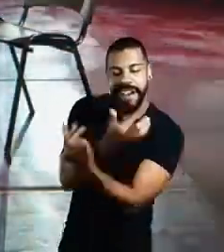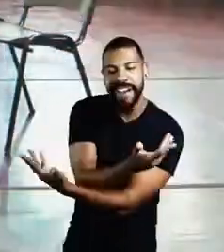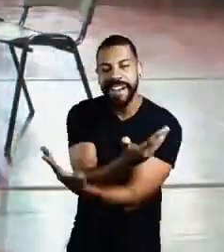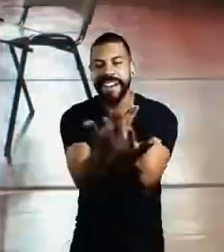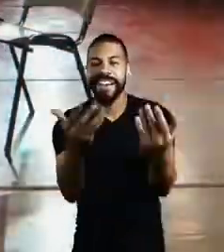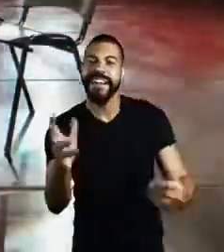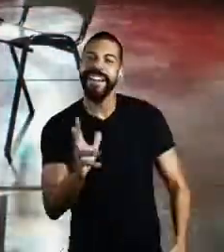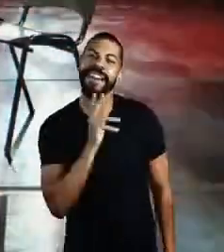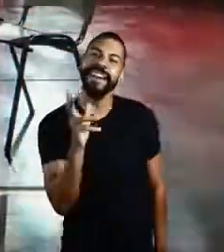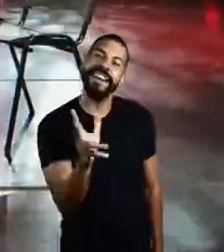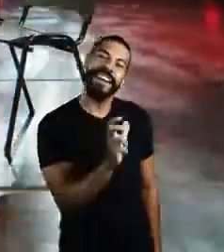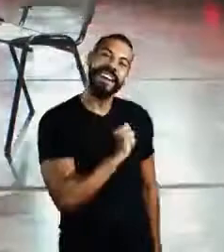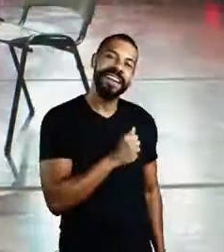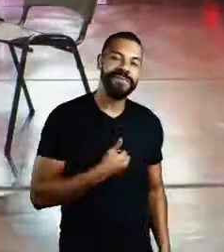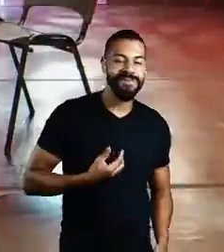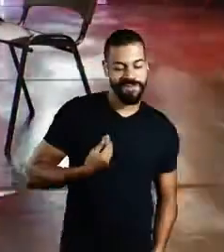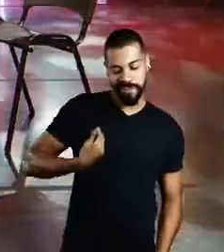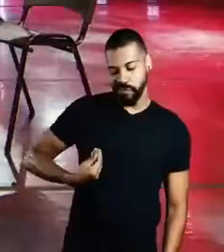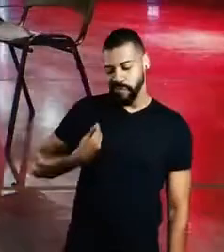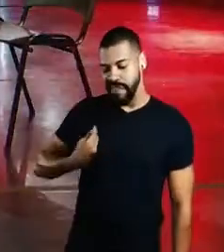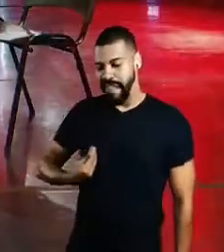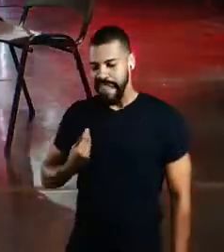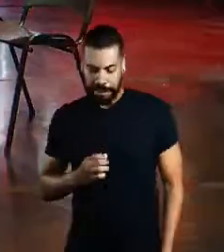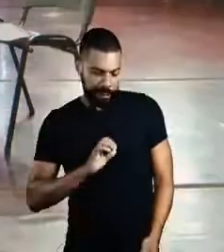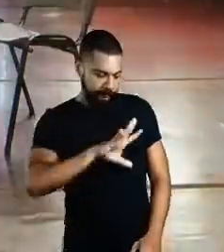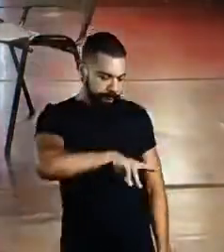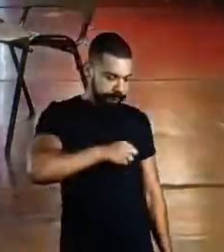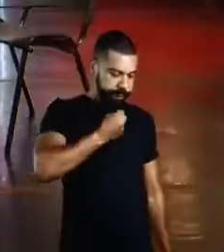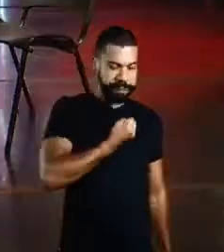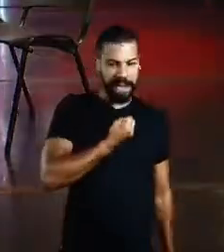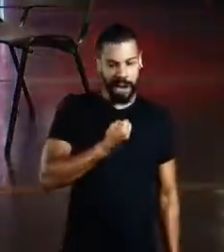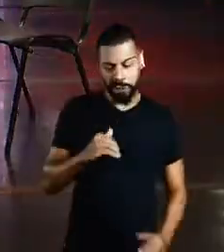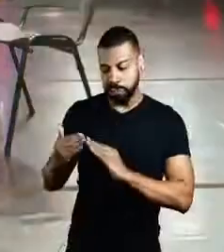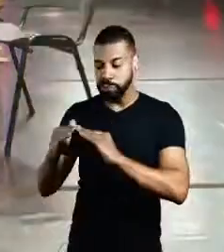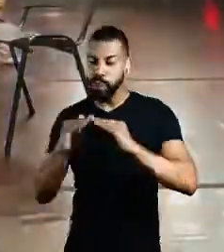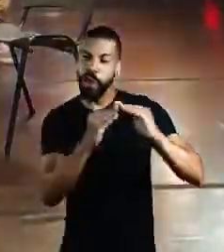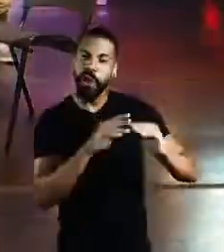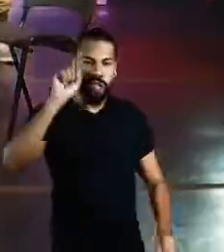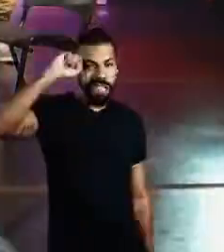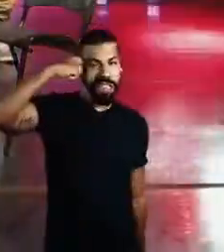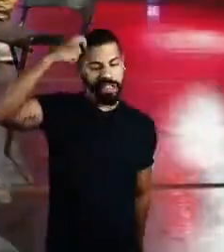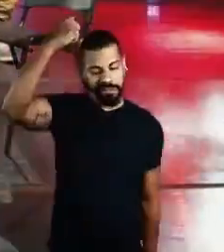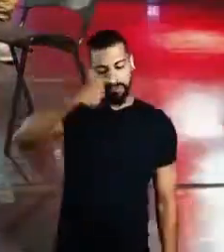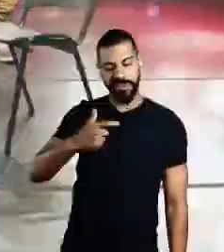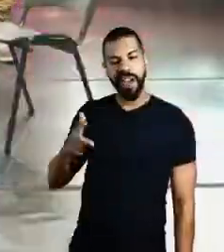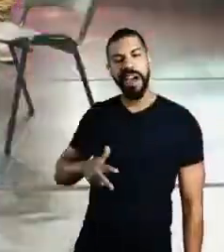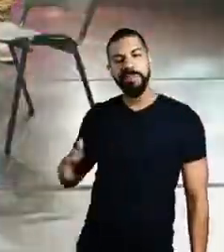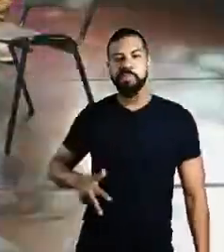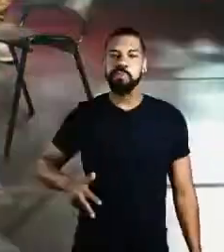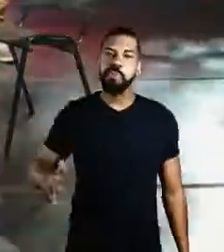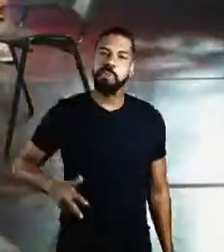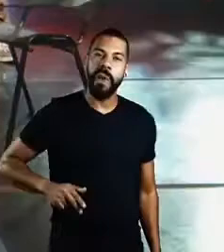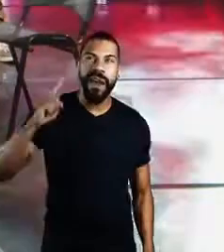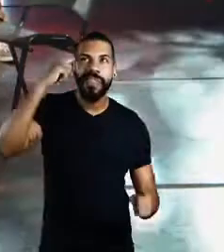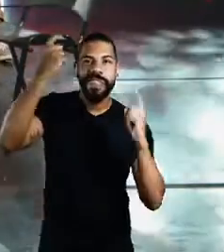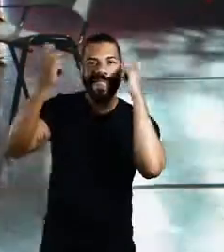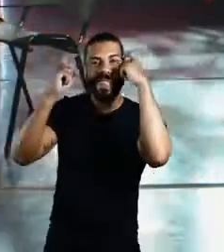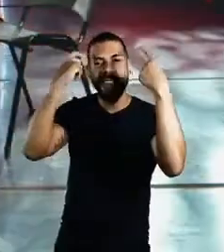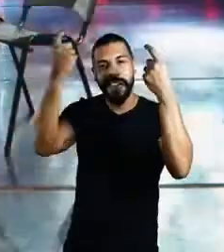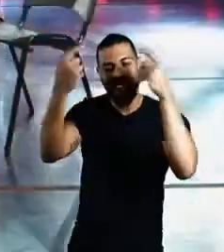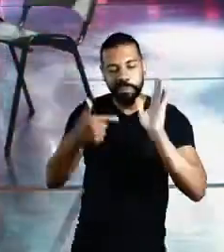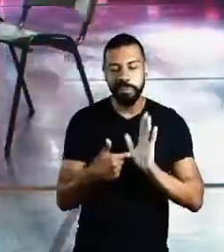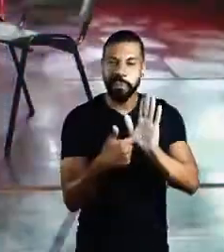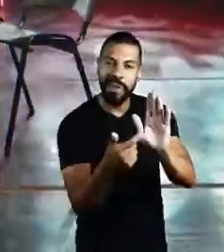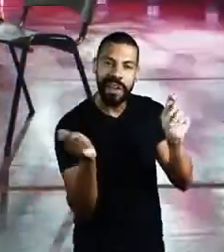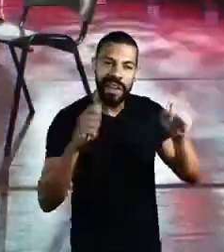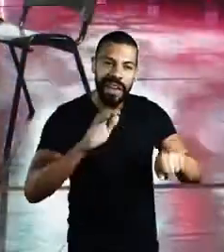Da boemia, de uma vida sem rancores. Sou maloqueiro, sou mesmo, vagabundo nato. Mas as ideias correspondem ao fato.